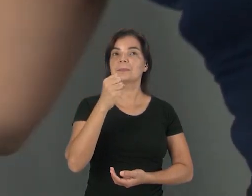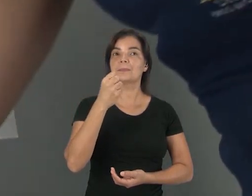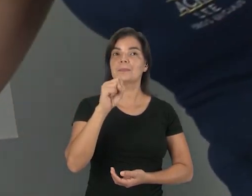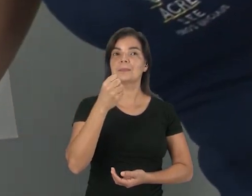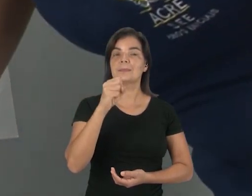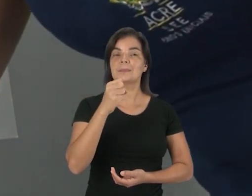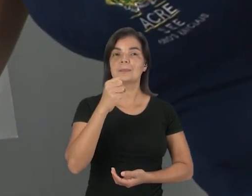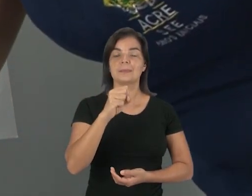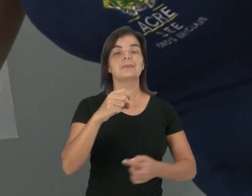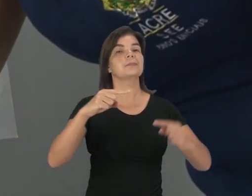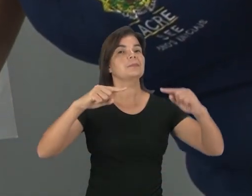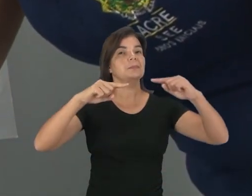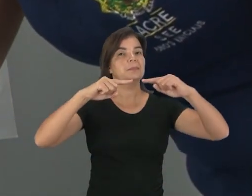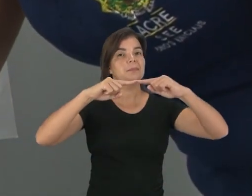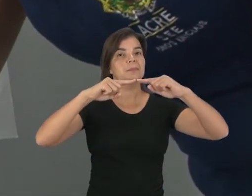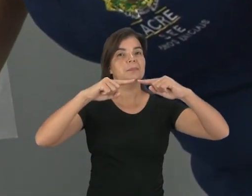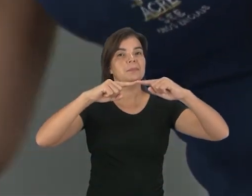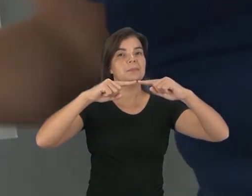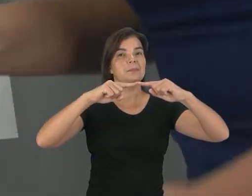8 arestas.